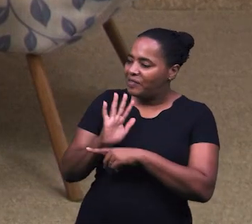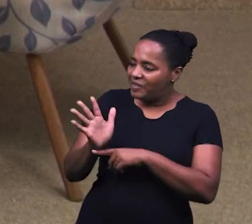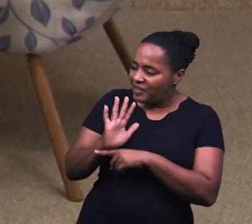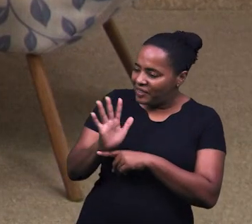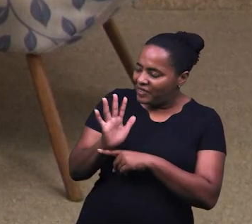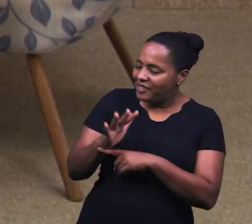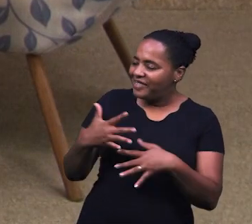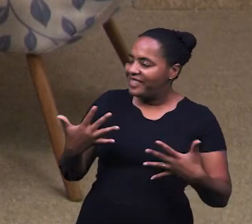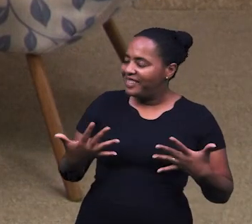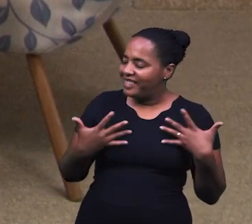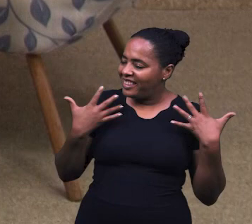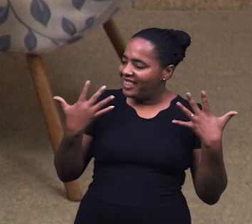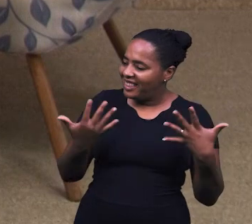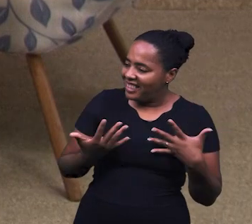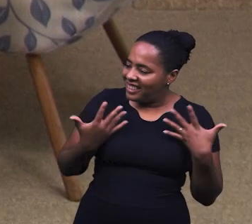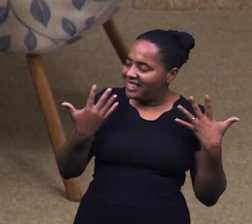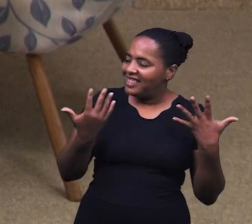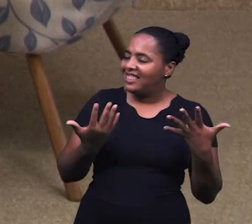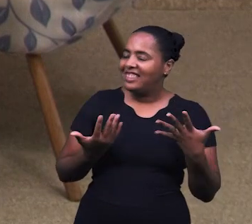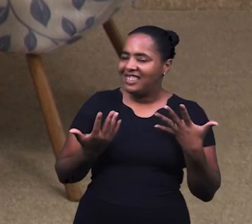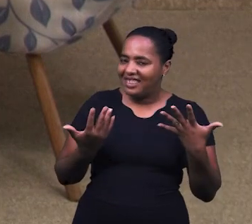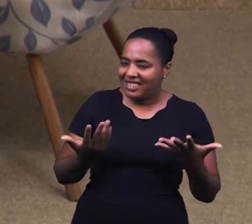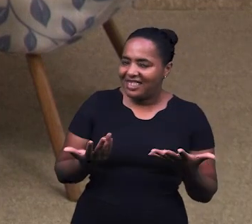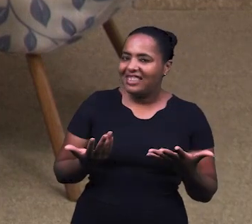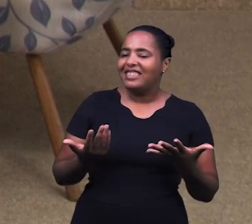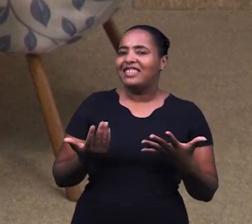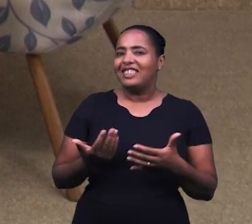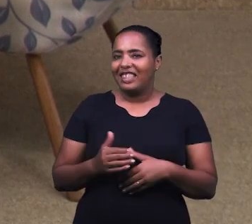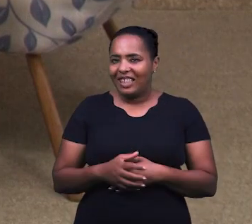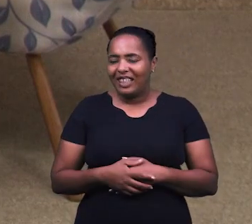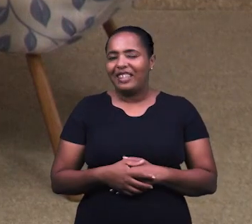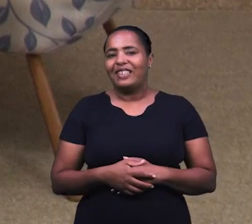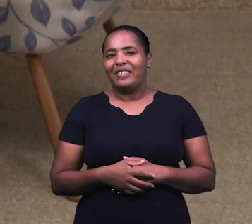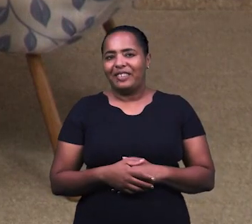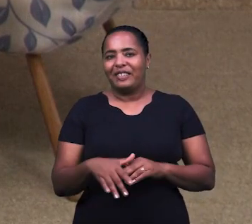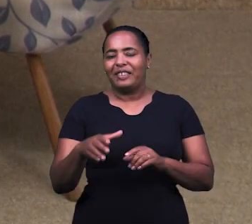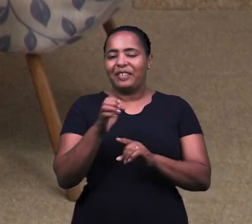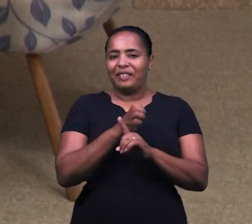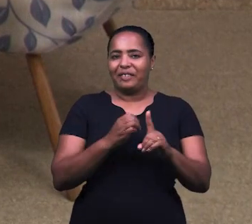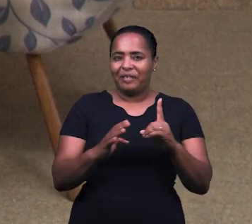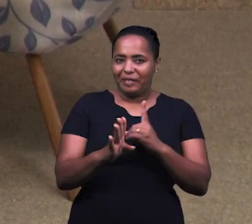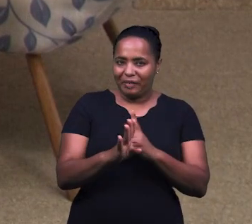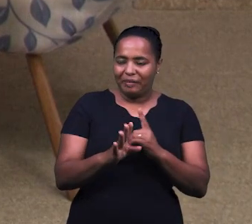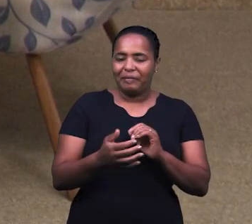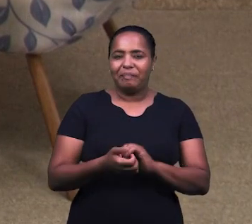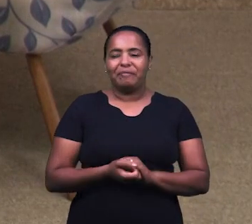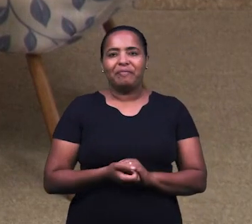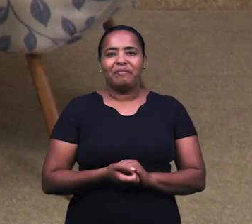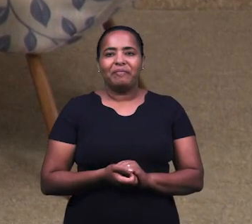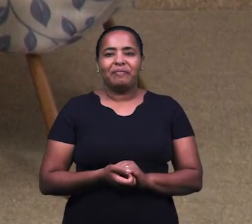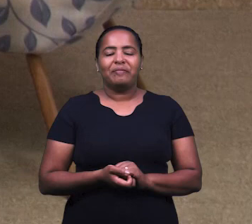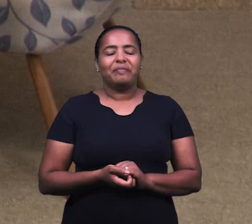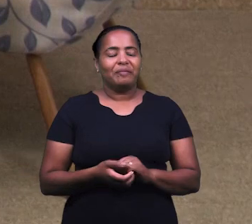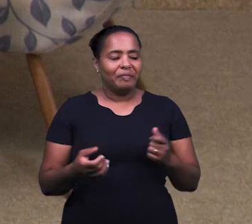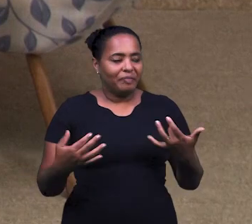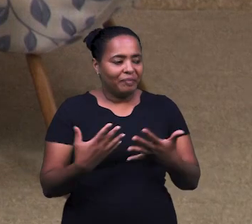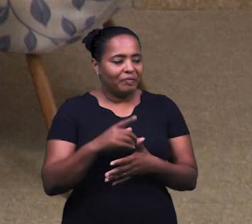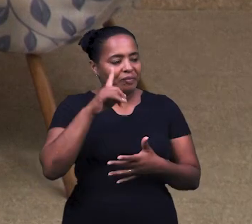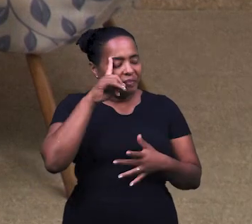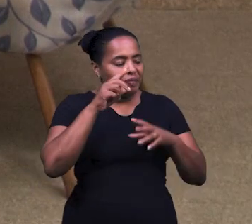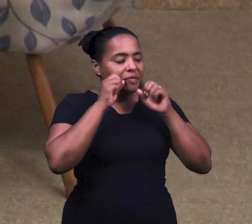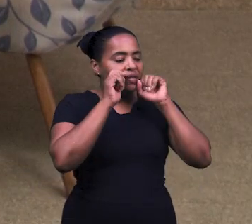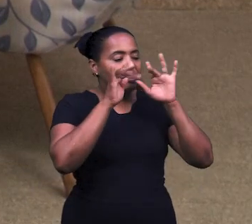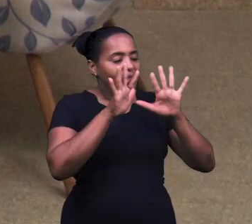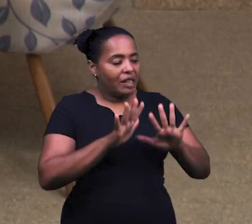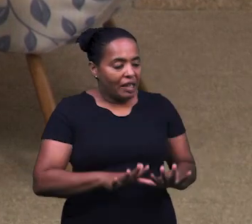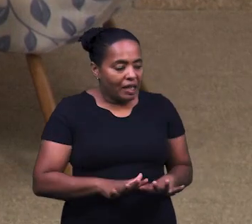vídeos. Tanta alegria nossas crianças têm enviado para a participação da nossa EBD. Glória a Deus. Glória a Deus. Tem sido uma bênção, viu,